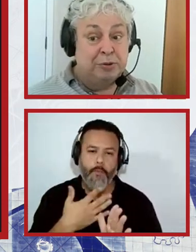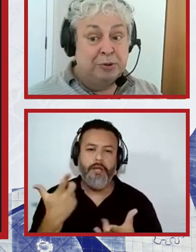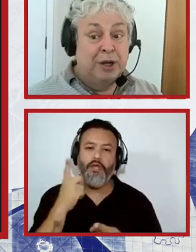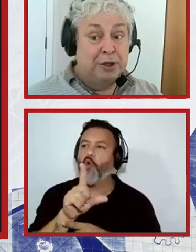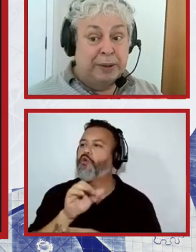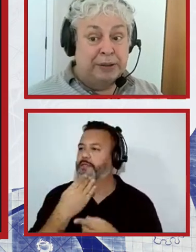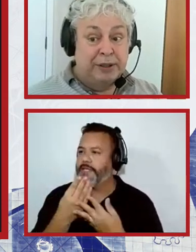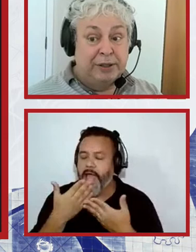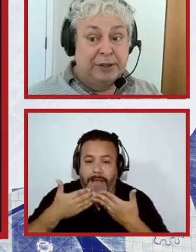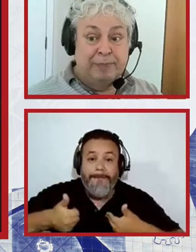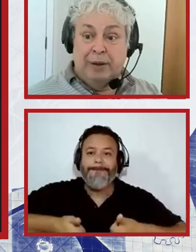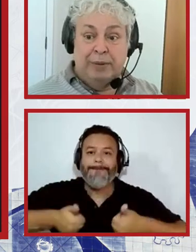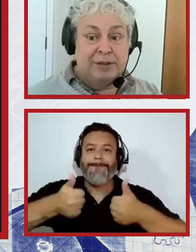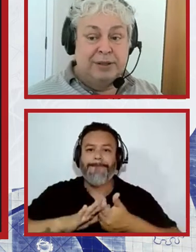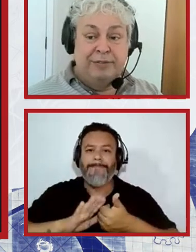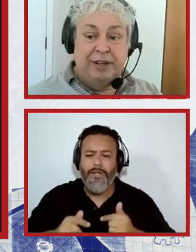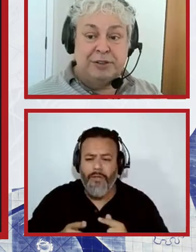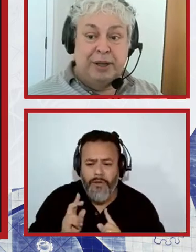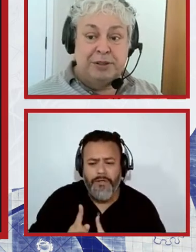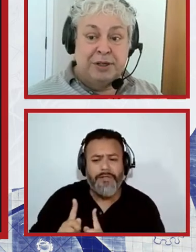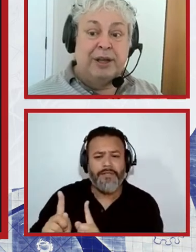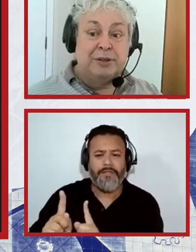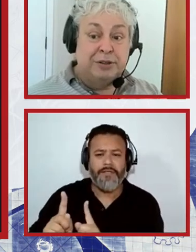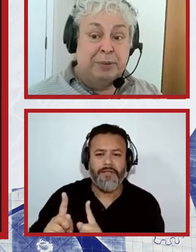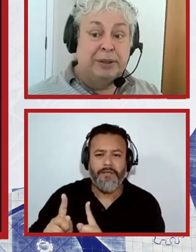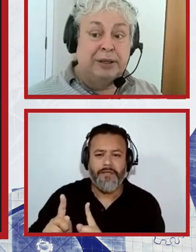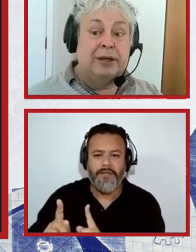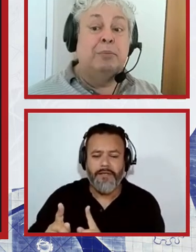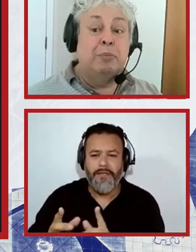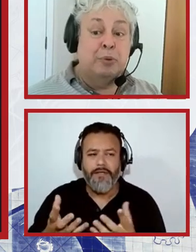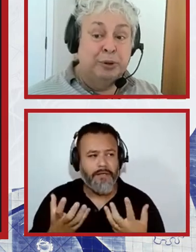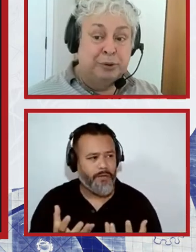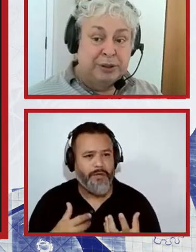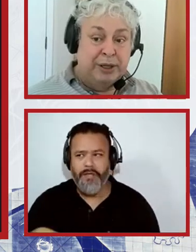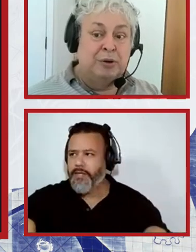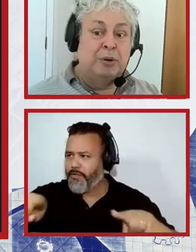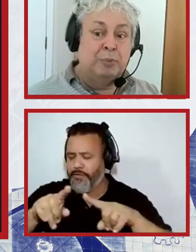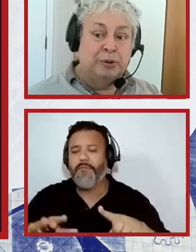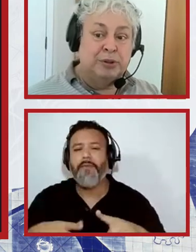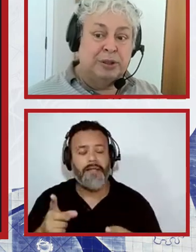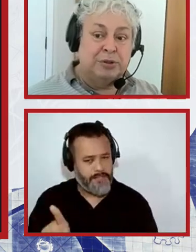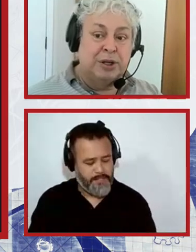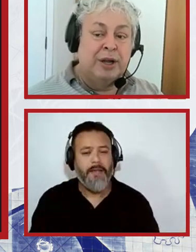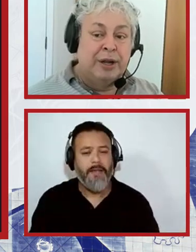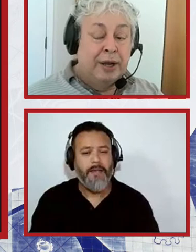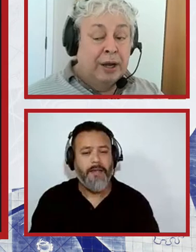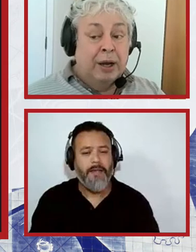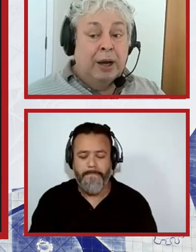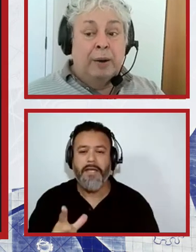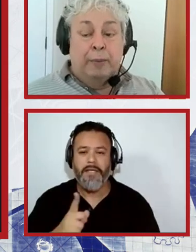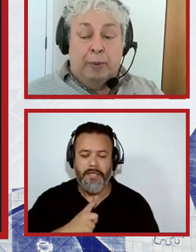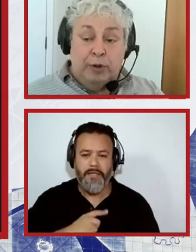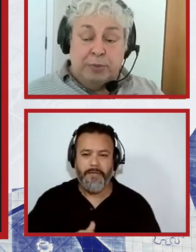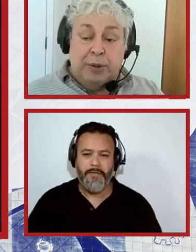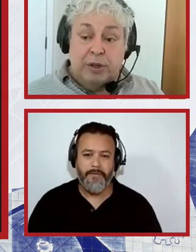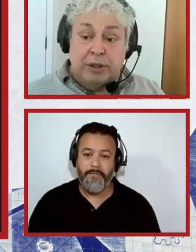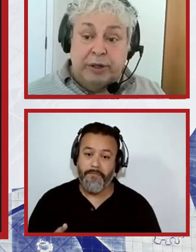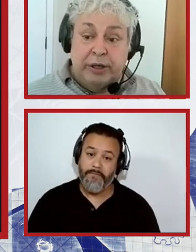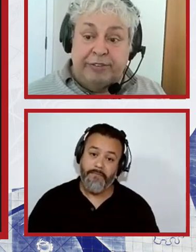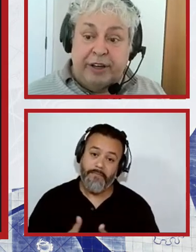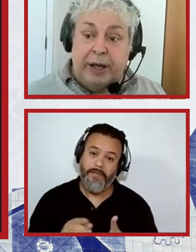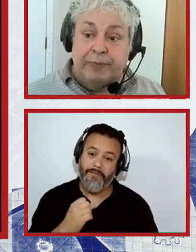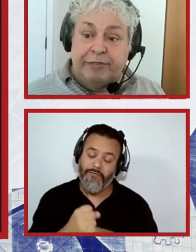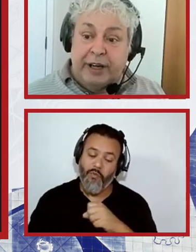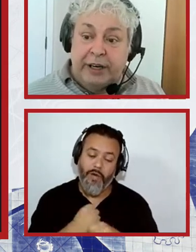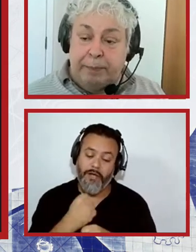mesmo conhecimento do Patrick, mas, infelizmente, isso demanda muito treino, muitos anos. Última